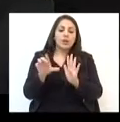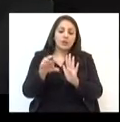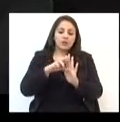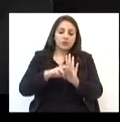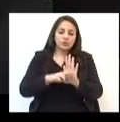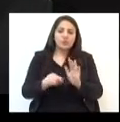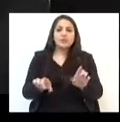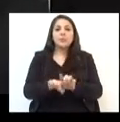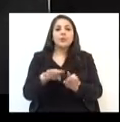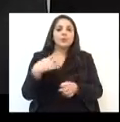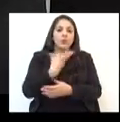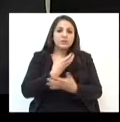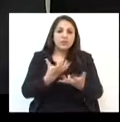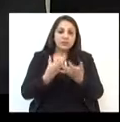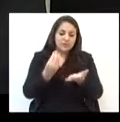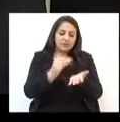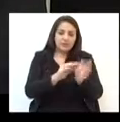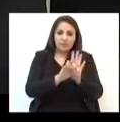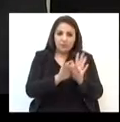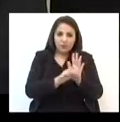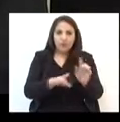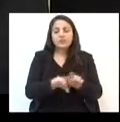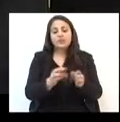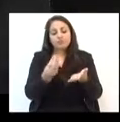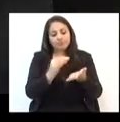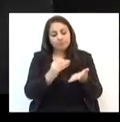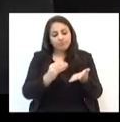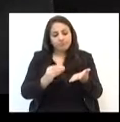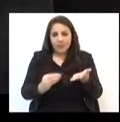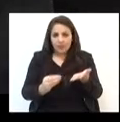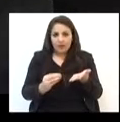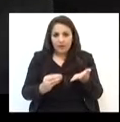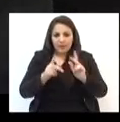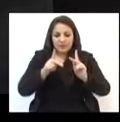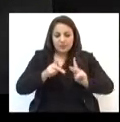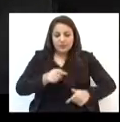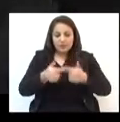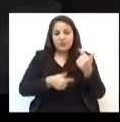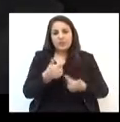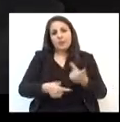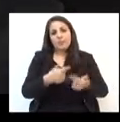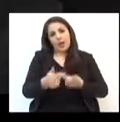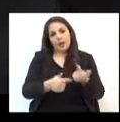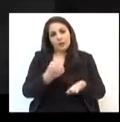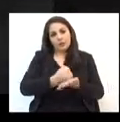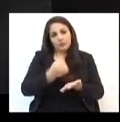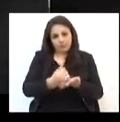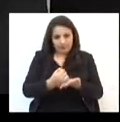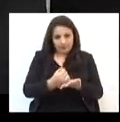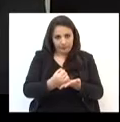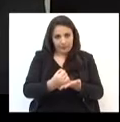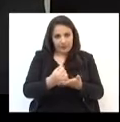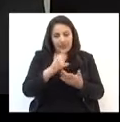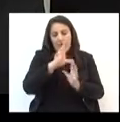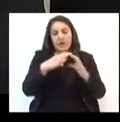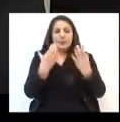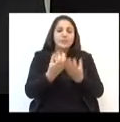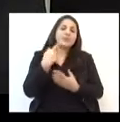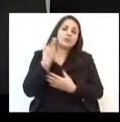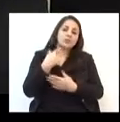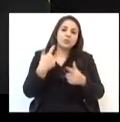que esse formulário seja preenchido pelos cargos comissionados da Câmara de Vereadores anualmente, né? Porque daqui a